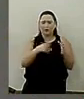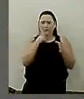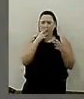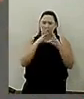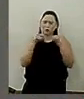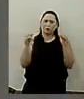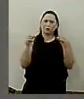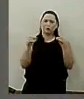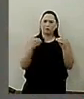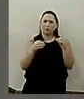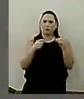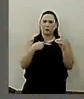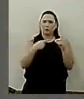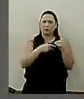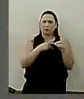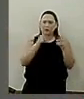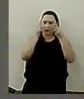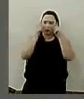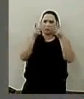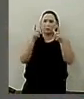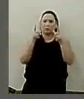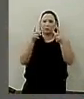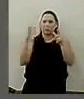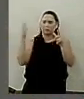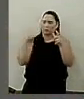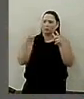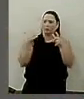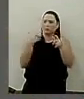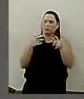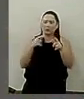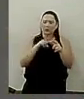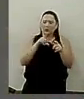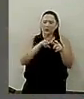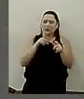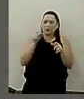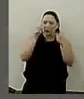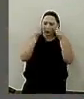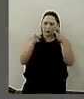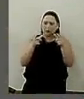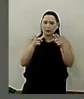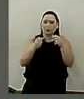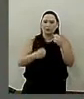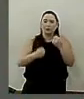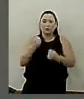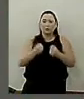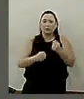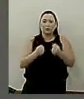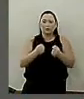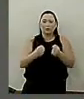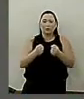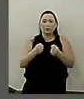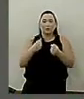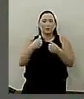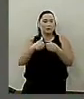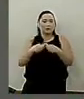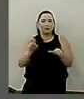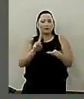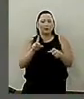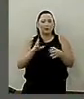E de repente eu acordo com o irmão batendo, meu pastor, pastor, o carro não estava mais na estrada, o carro estava no